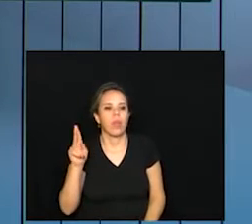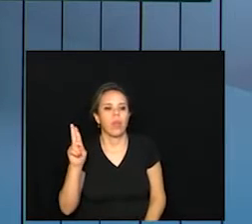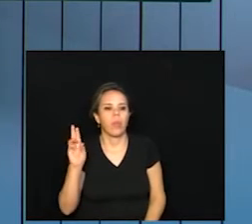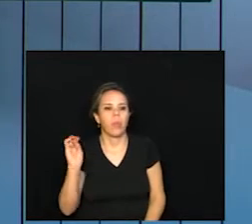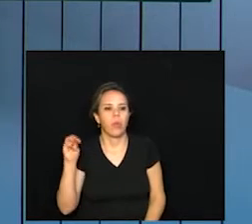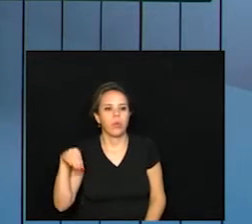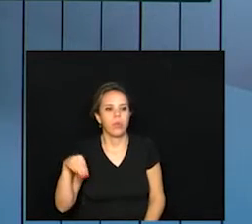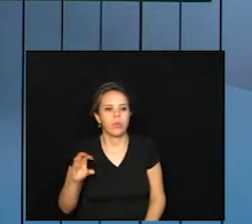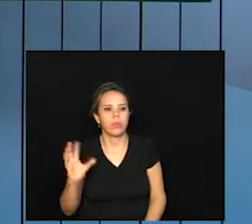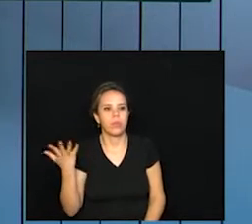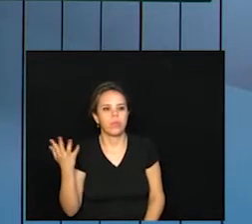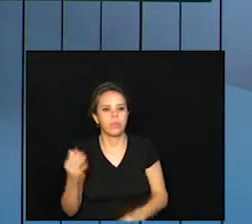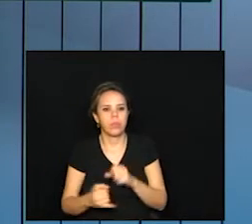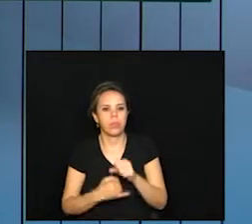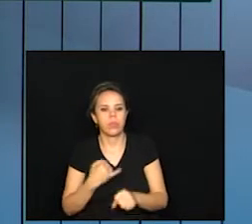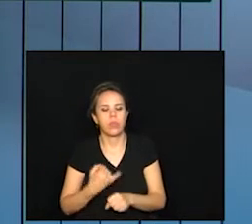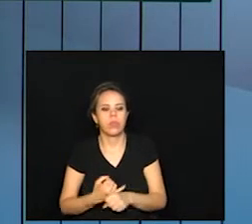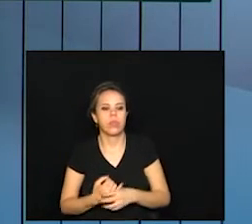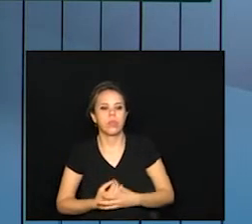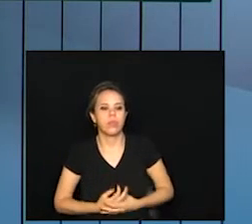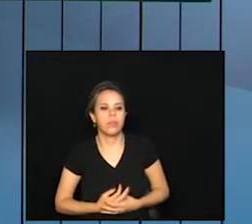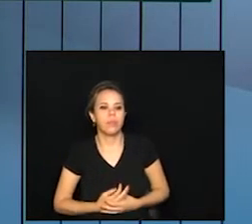também acontecem de forma virtual.